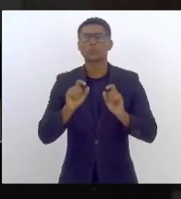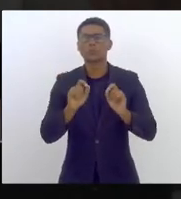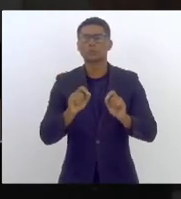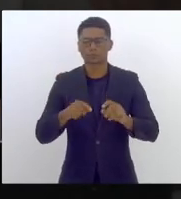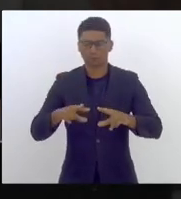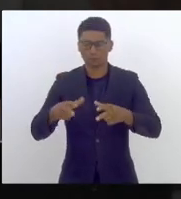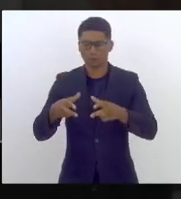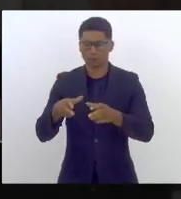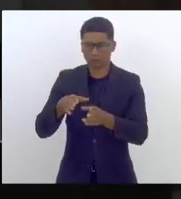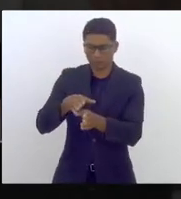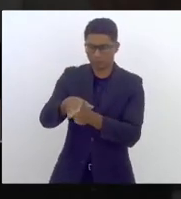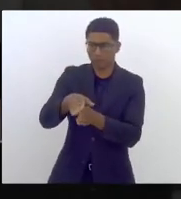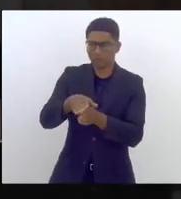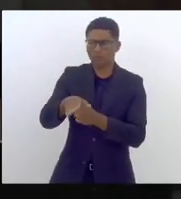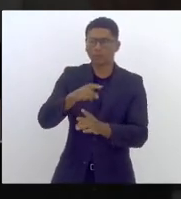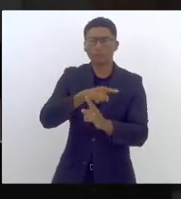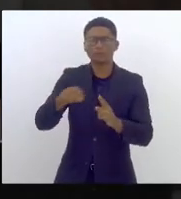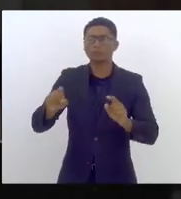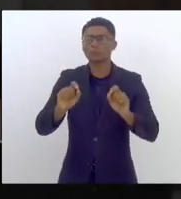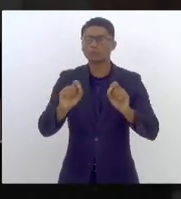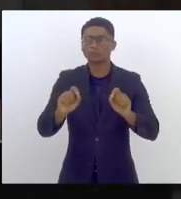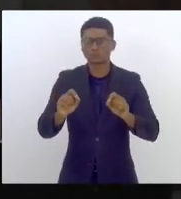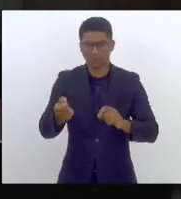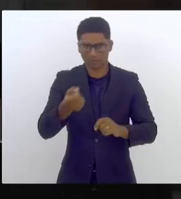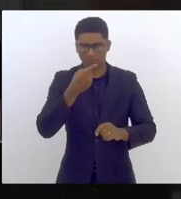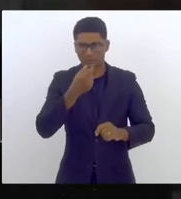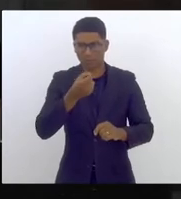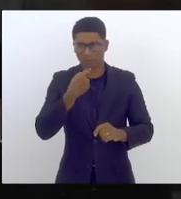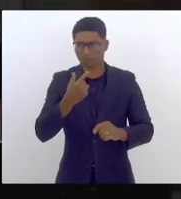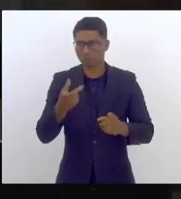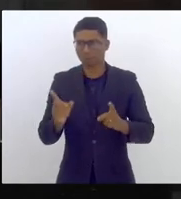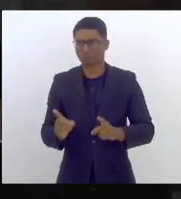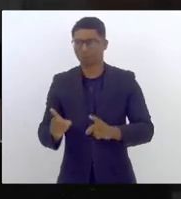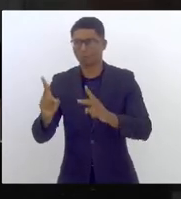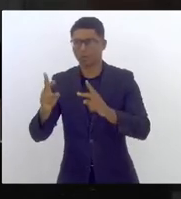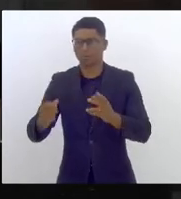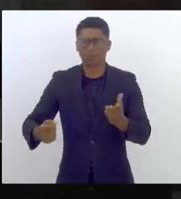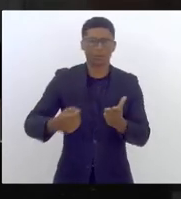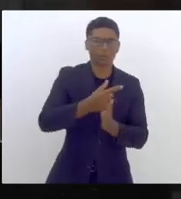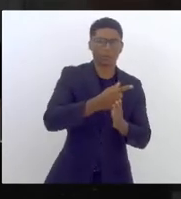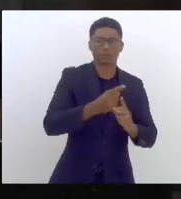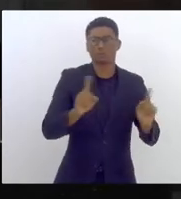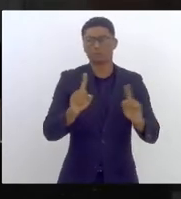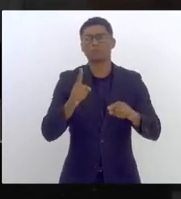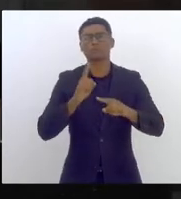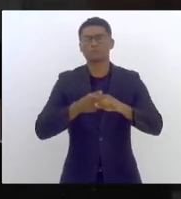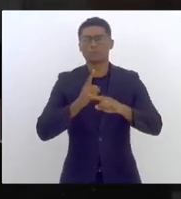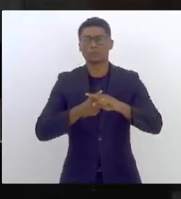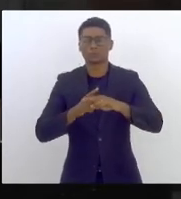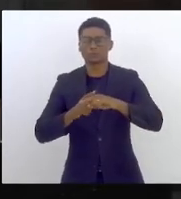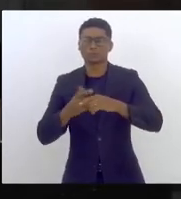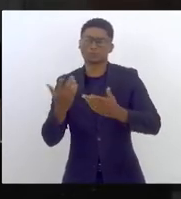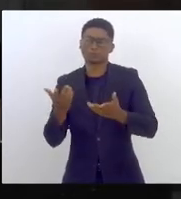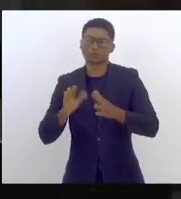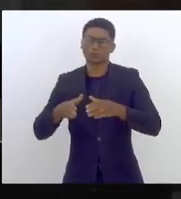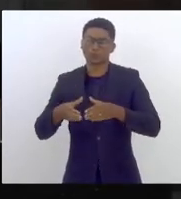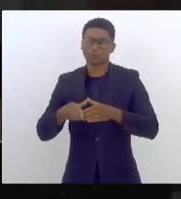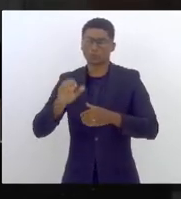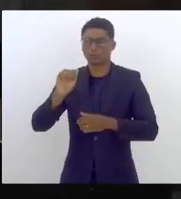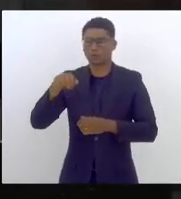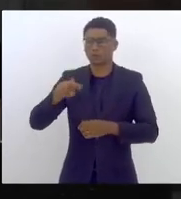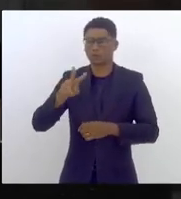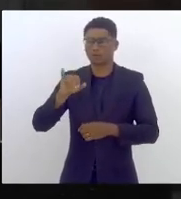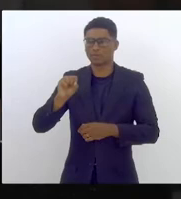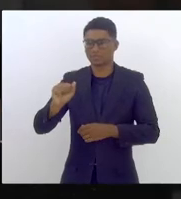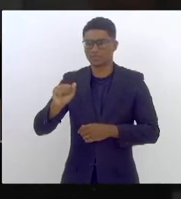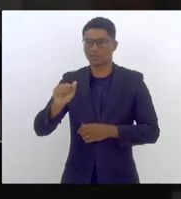conselho tinha proibido não que o medicamento transitasse porque ele está regulamentado pela Anvisa mas que os médicos